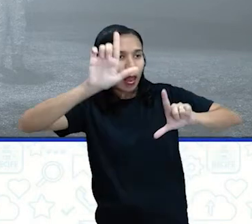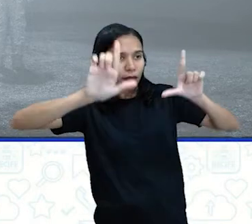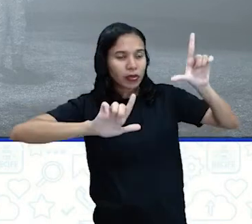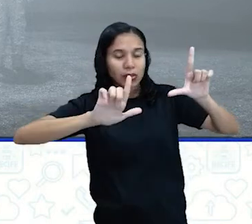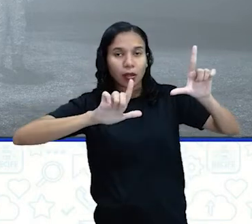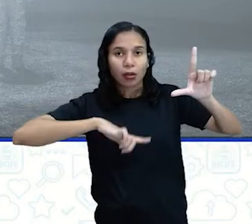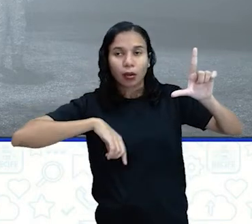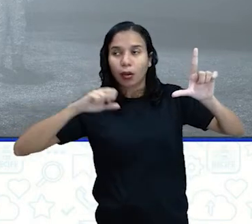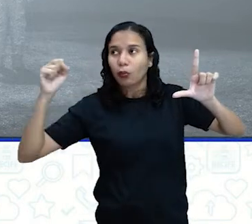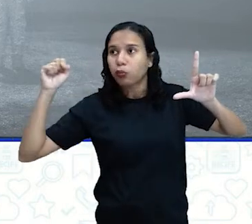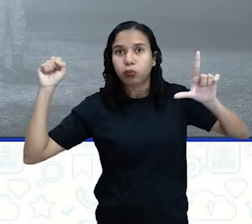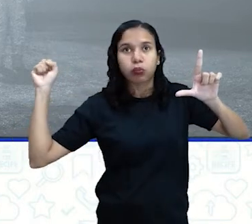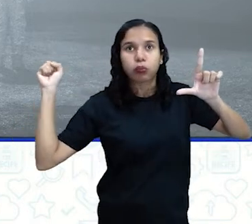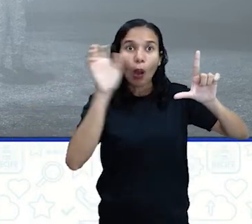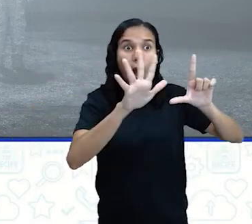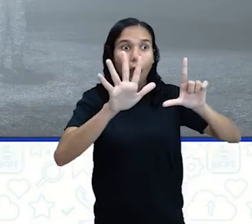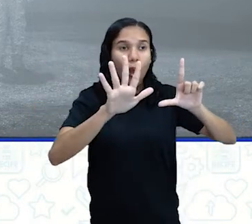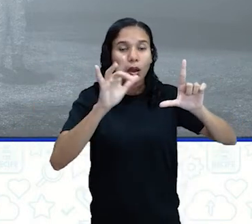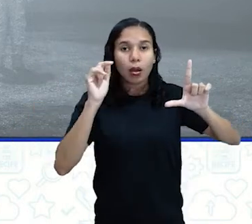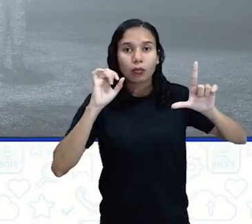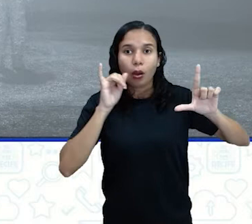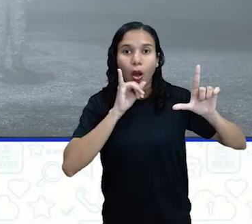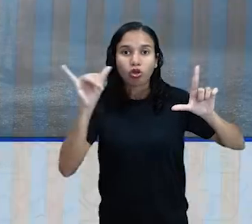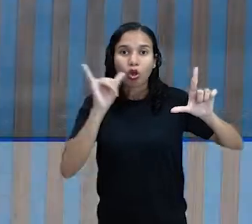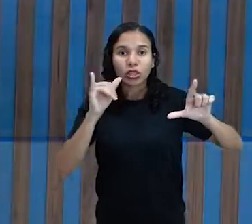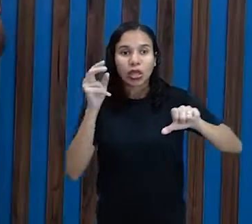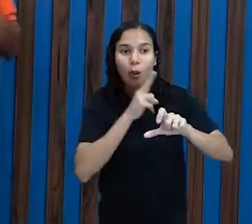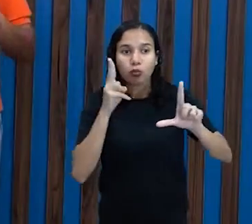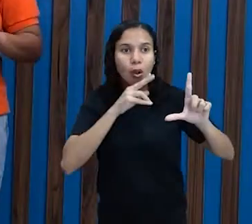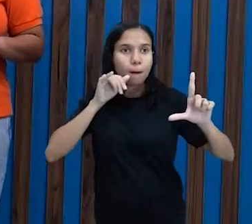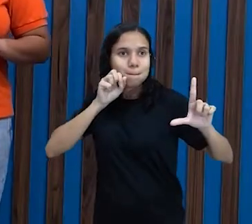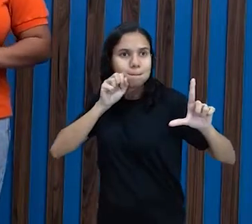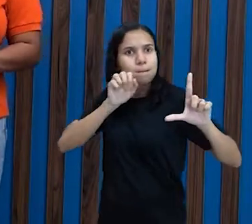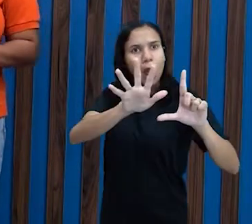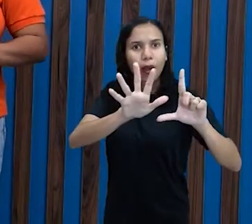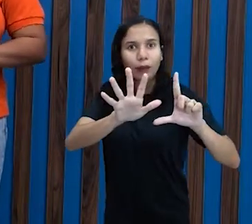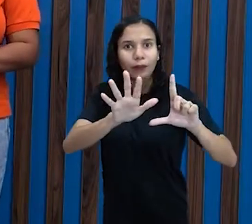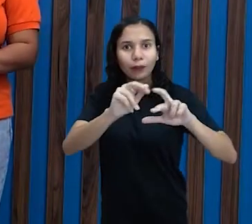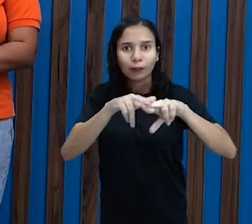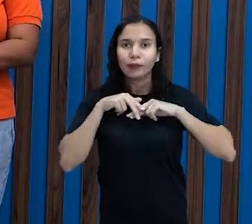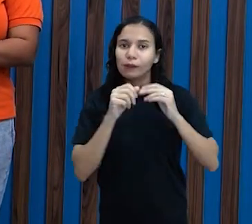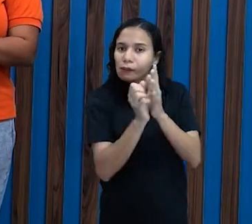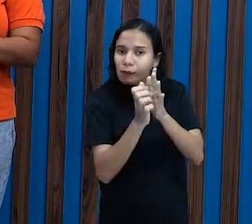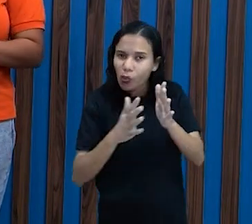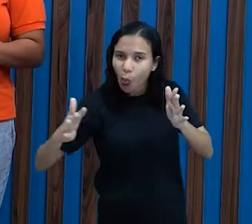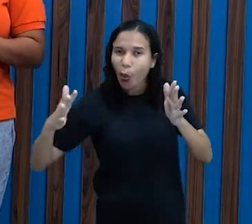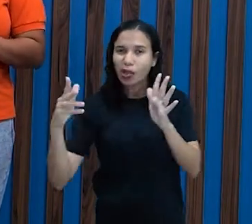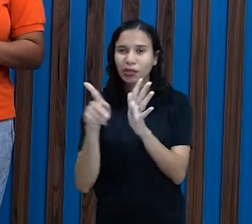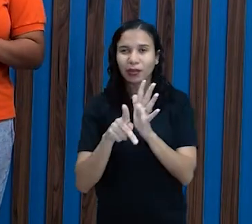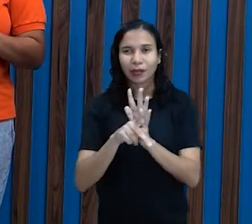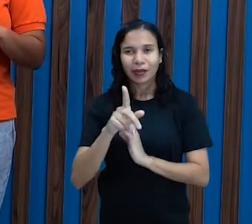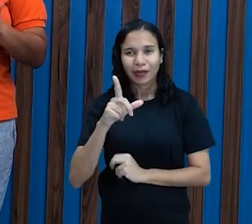aí aparece um plantão assim para dar notícias urgentes. Pronto, então durante